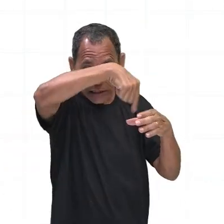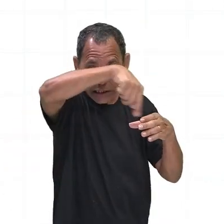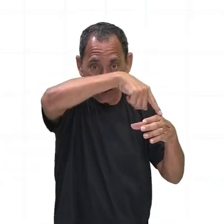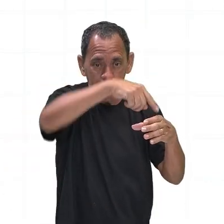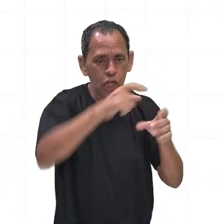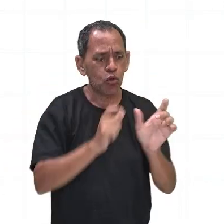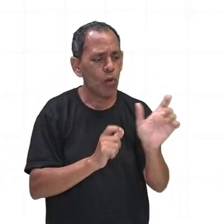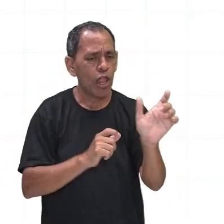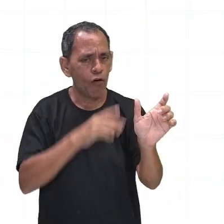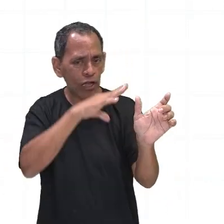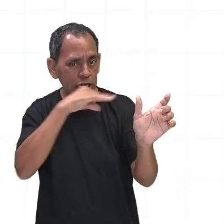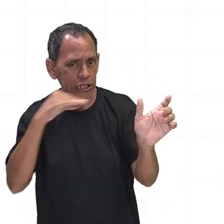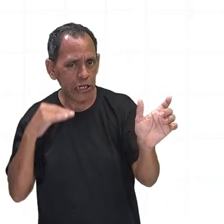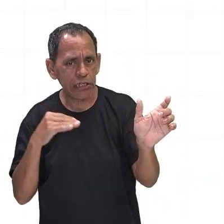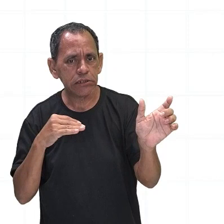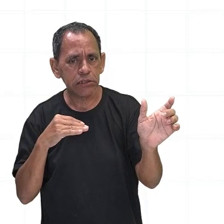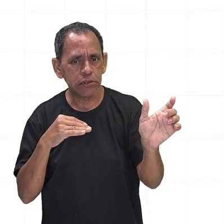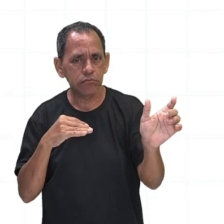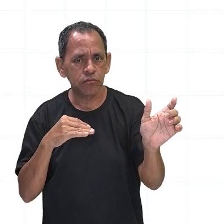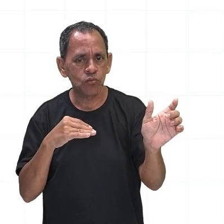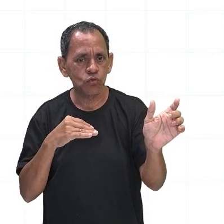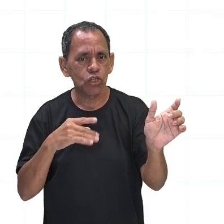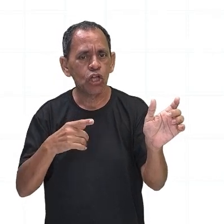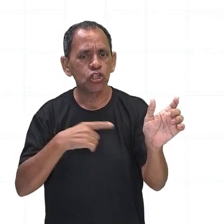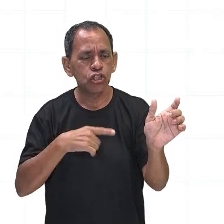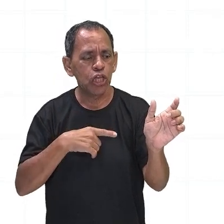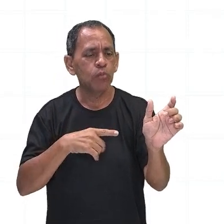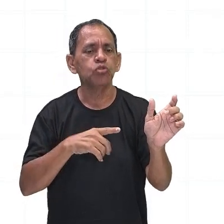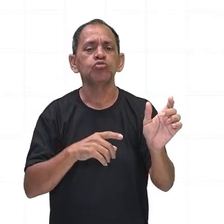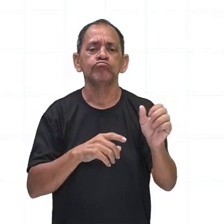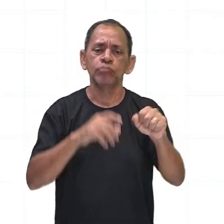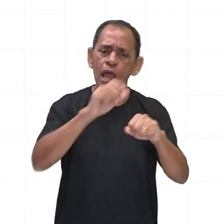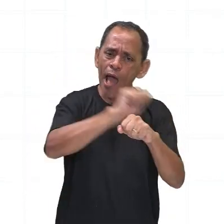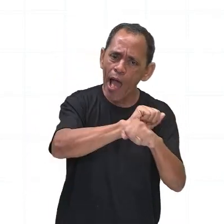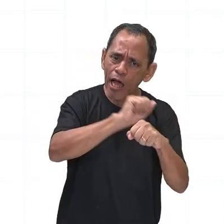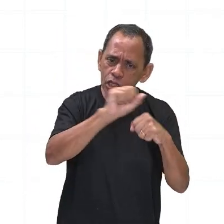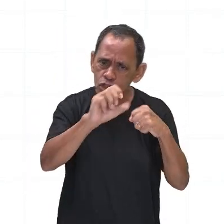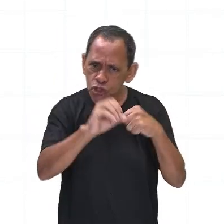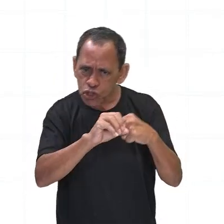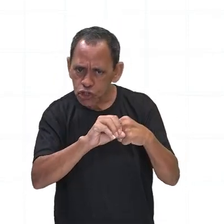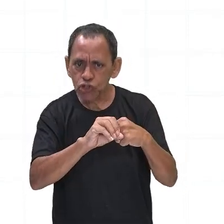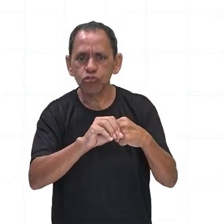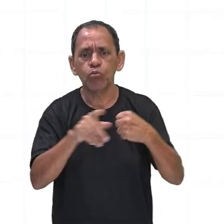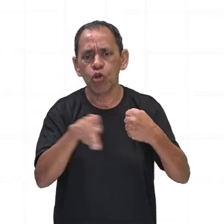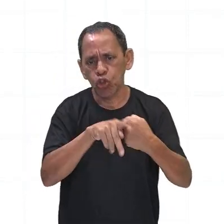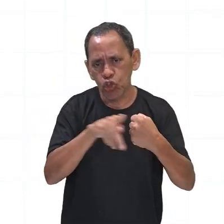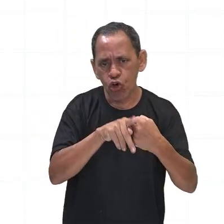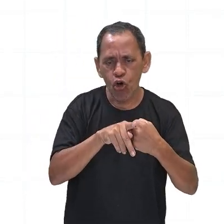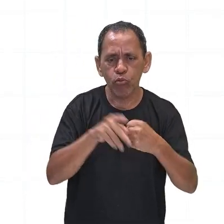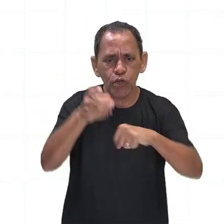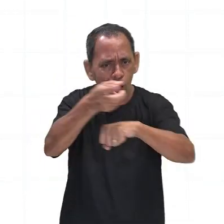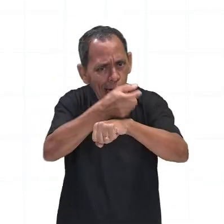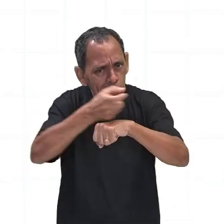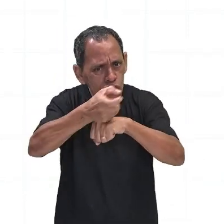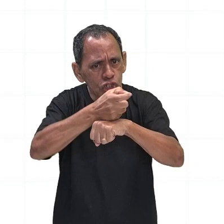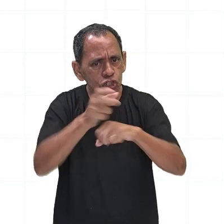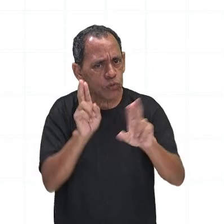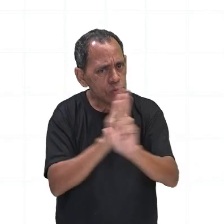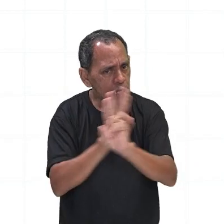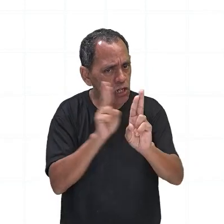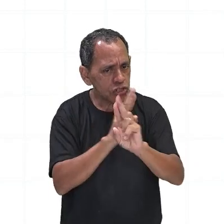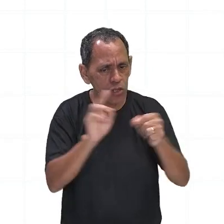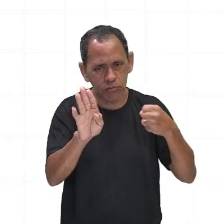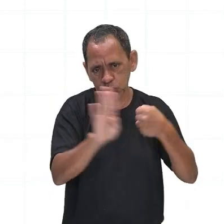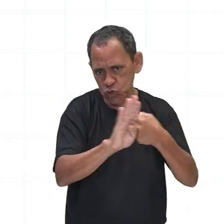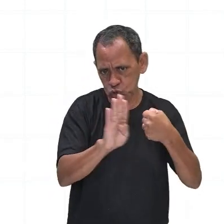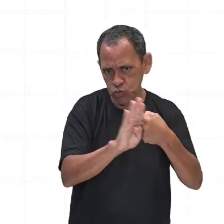palavra criança, ok? E que nós temos o artigo, o pronome e o adjetivo se relacionando a este substantivo que